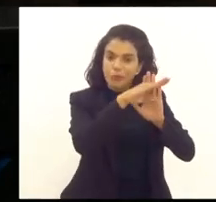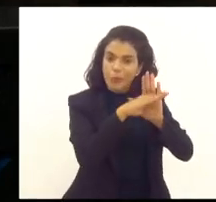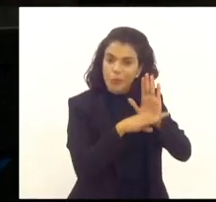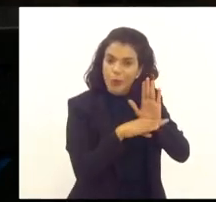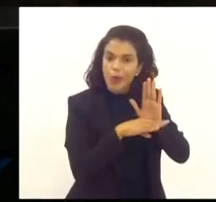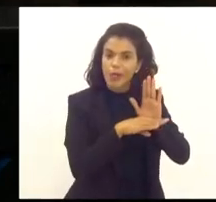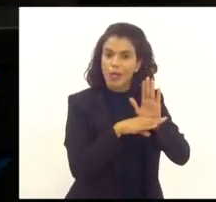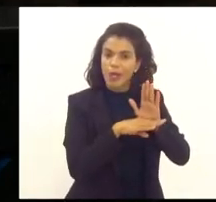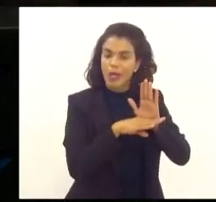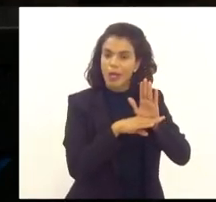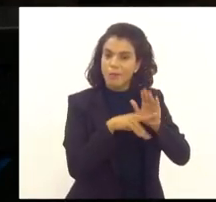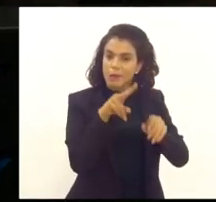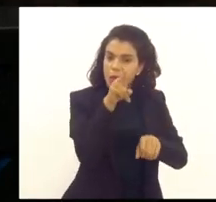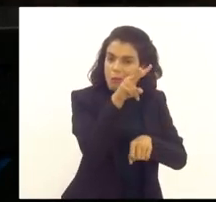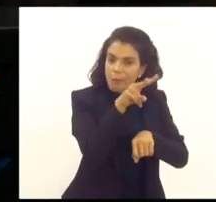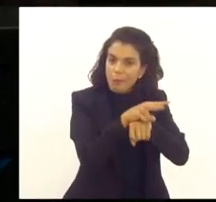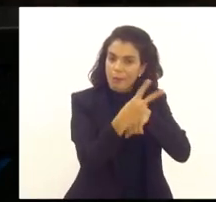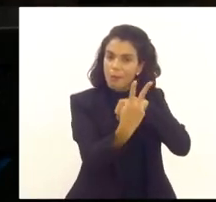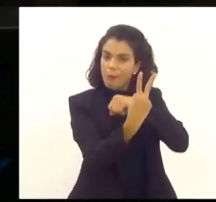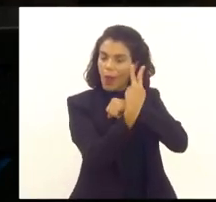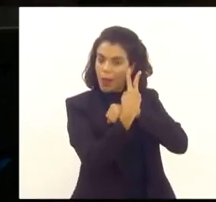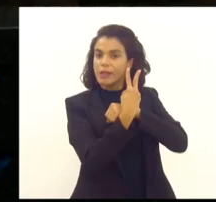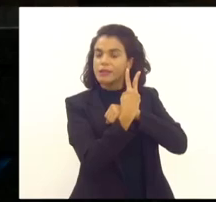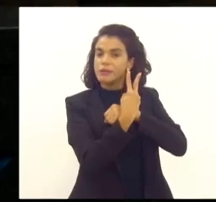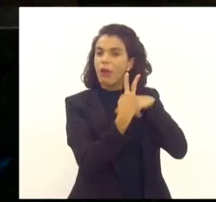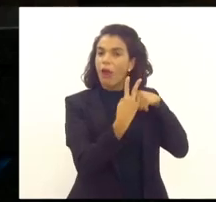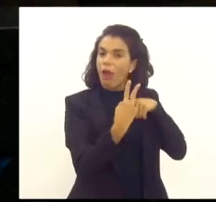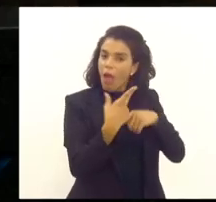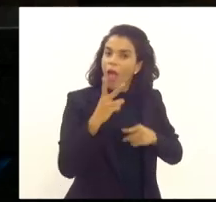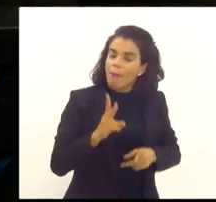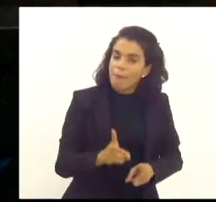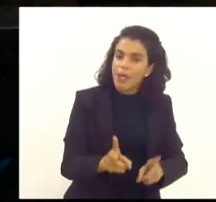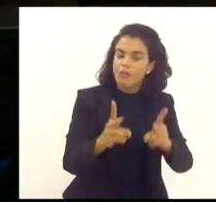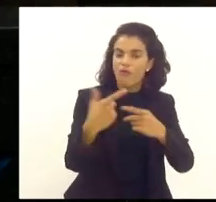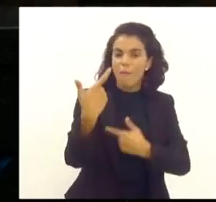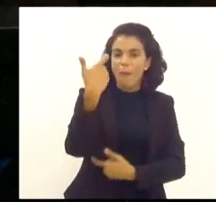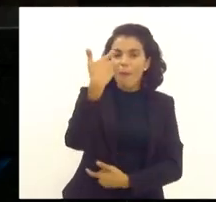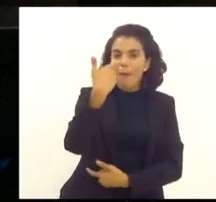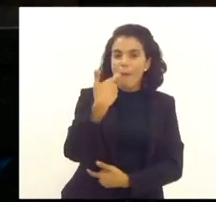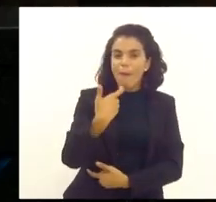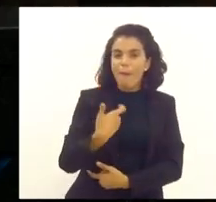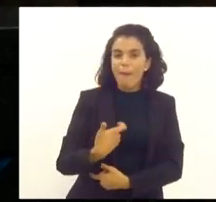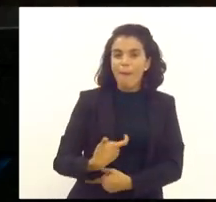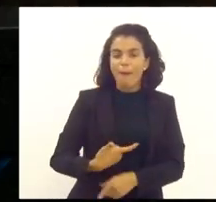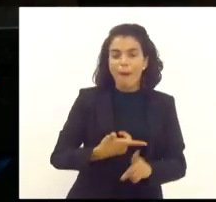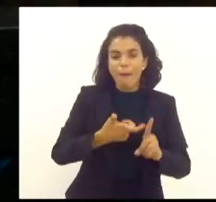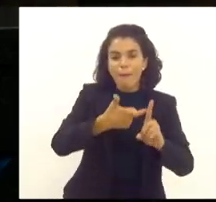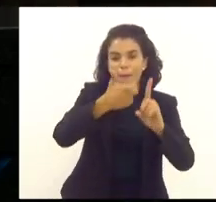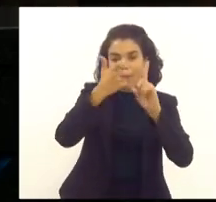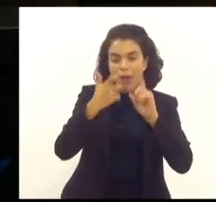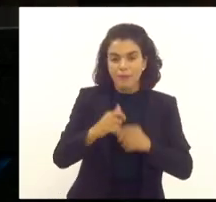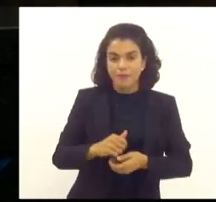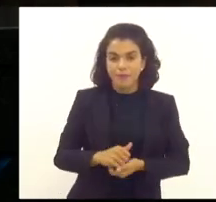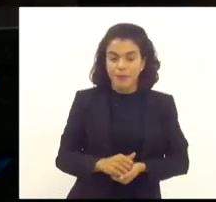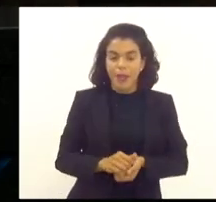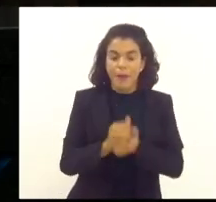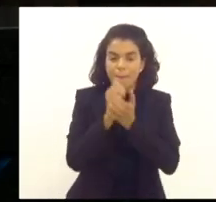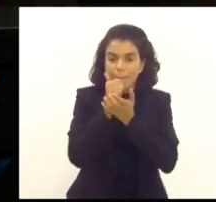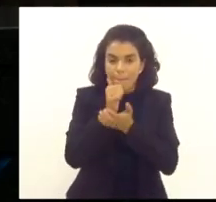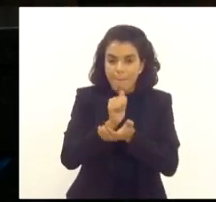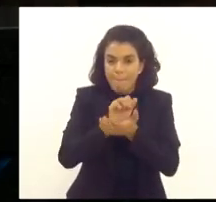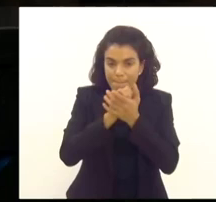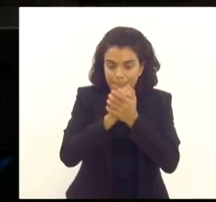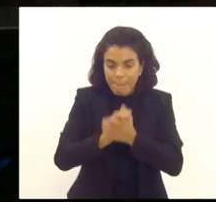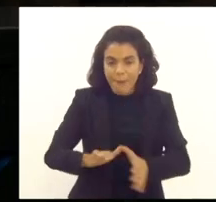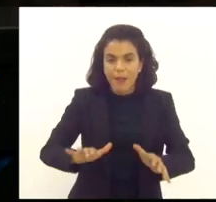do programa de proteção foi assassinada a história de mãe Bernadete